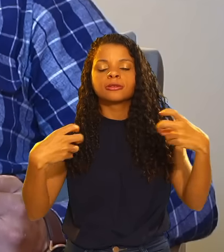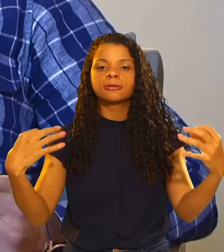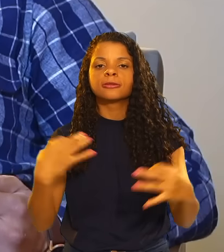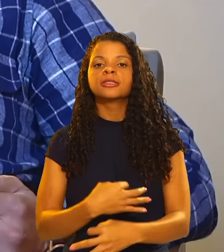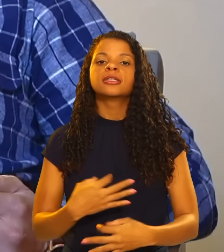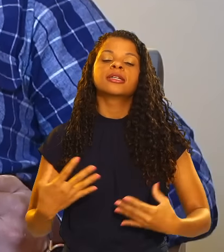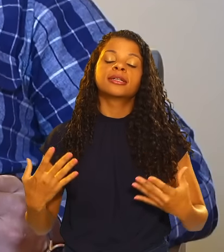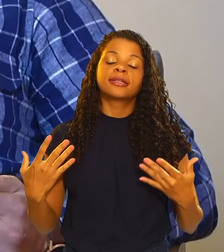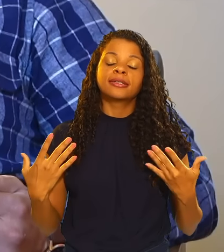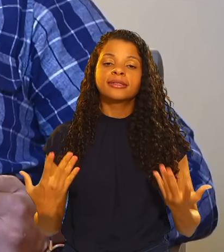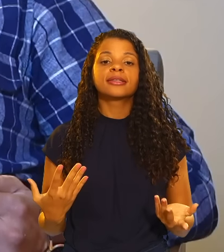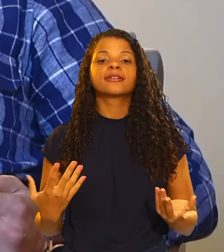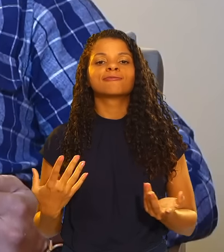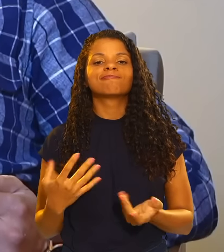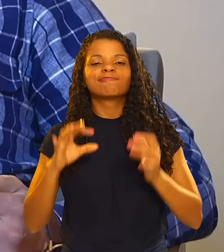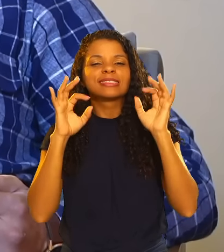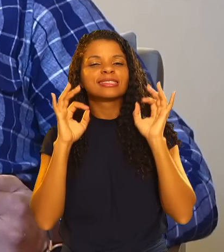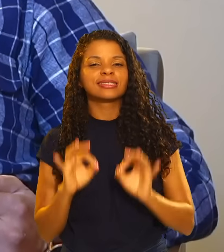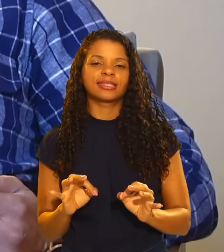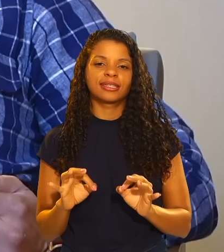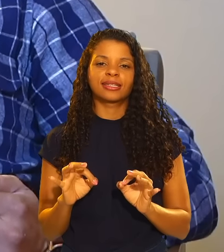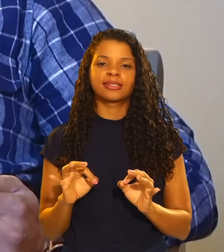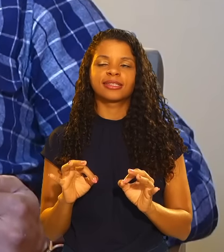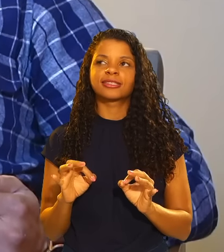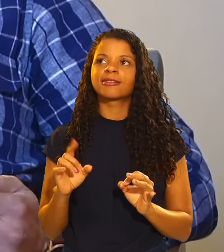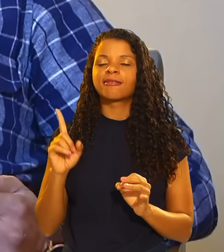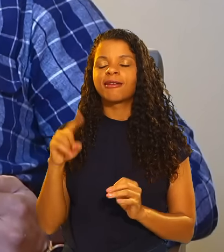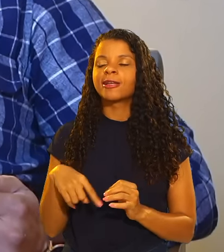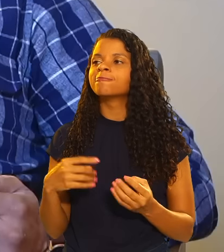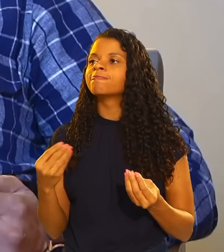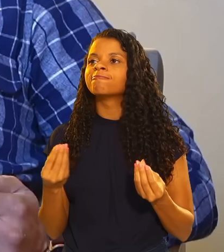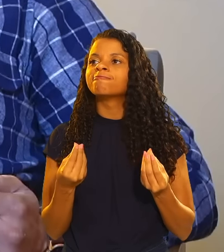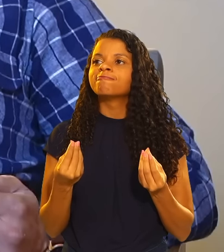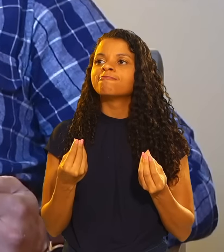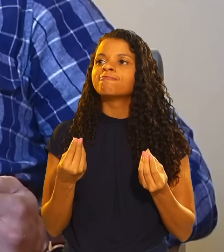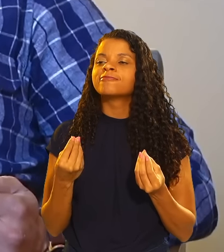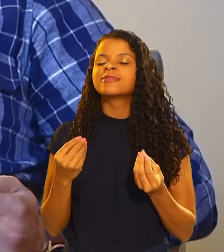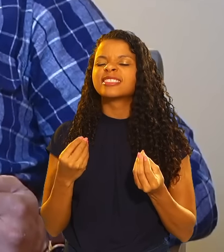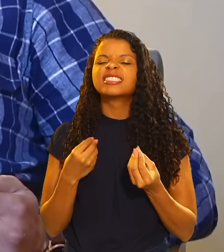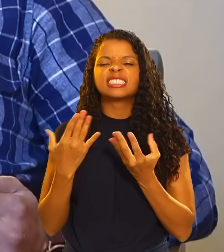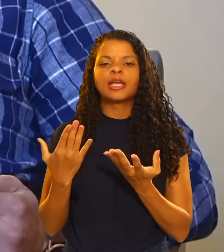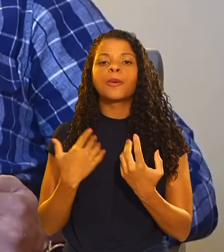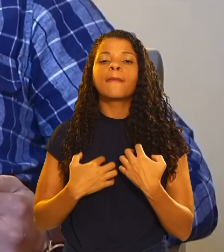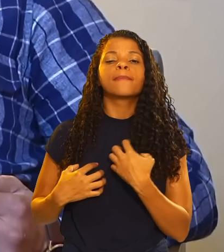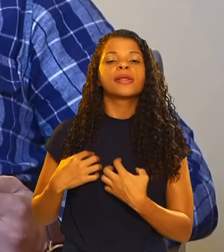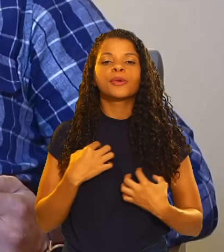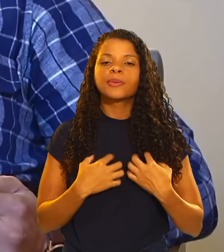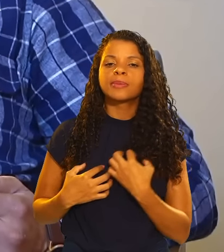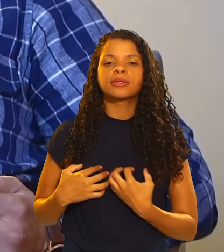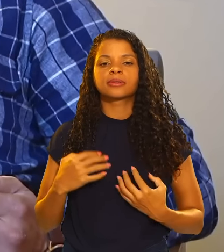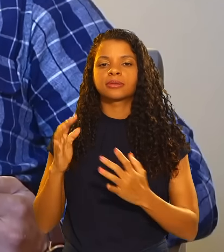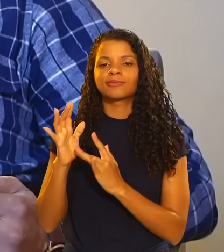certeza algo que deixou ele muito preocupado profundamente, porque ele esquecia inclusive de